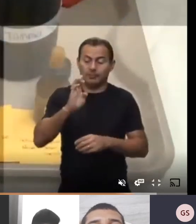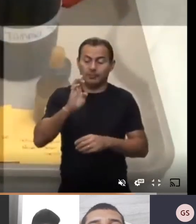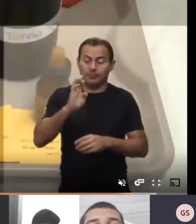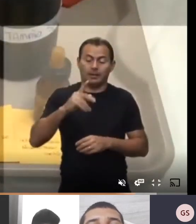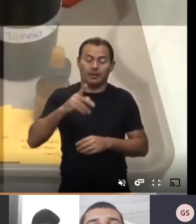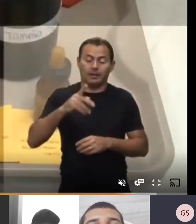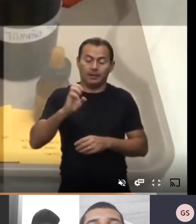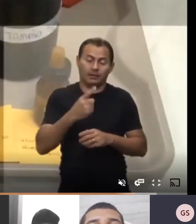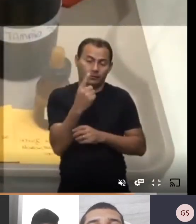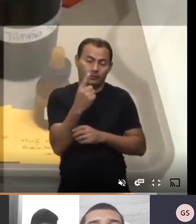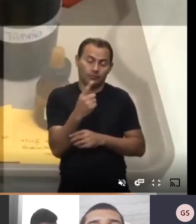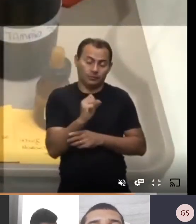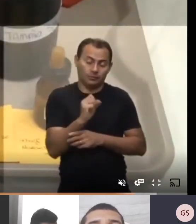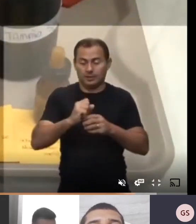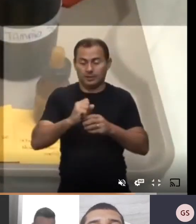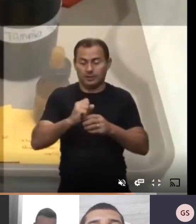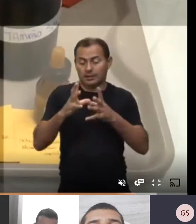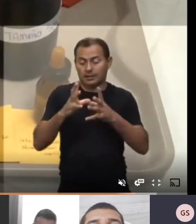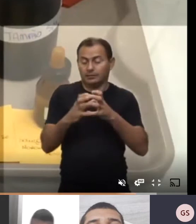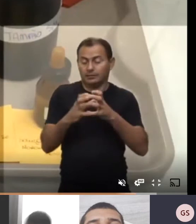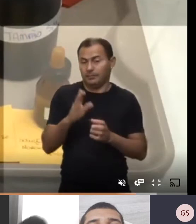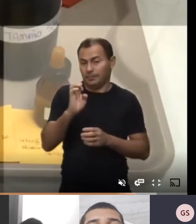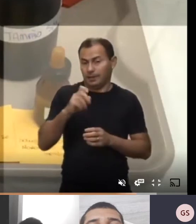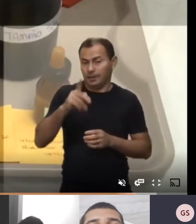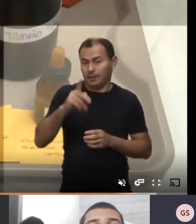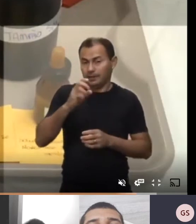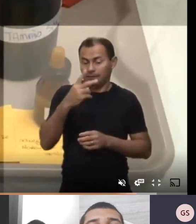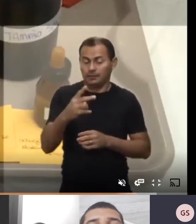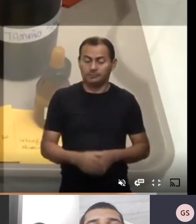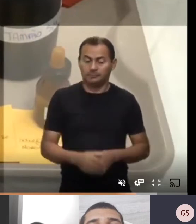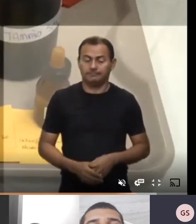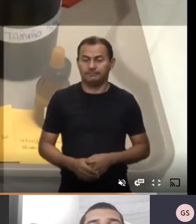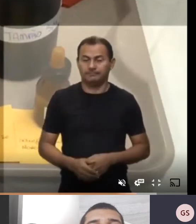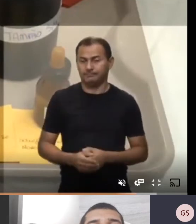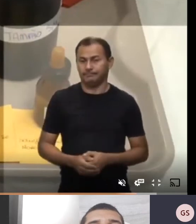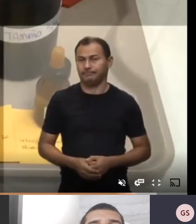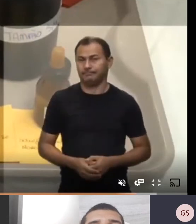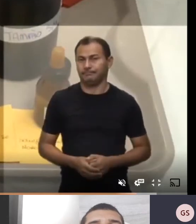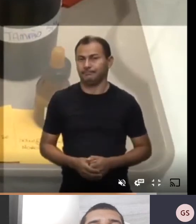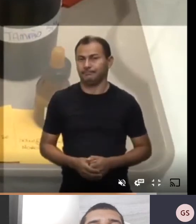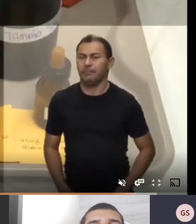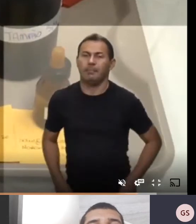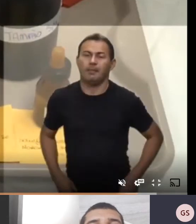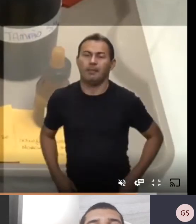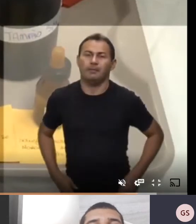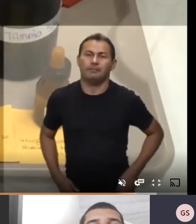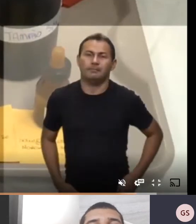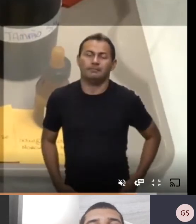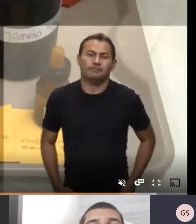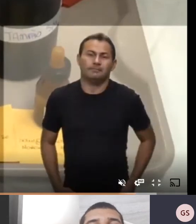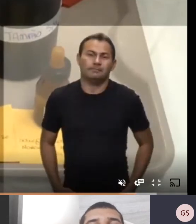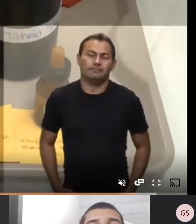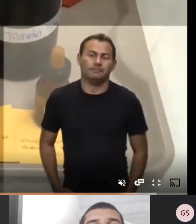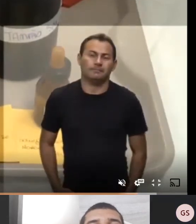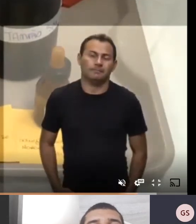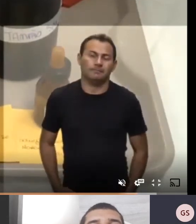tão eficaz como na primeira, como a não diluída em água. Primeiro eu pego o hidróxido de sódio, né, minha solução